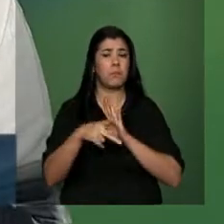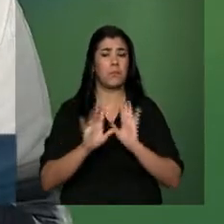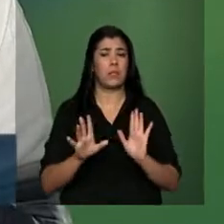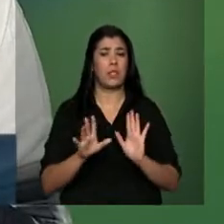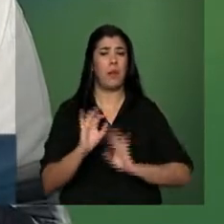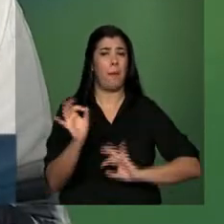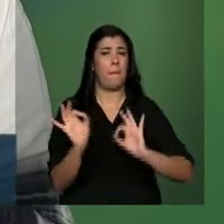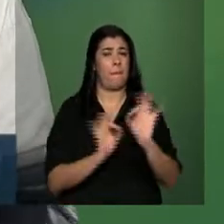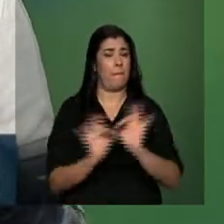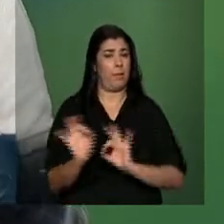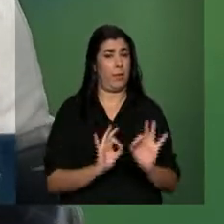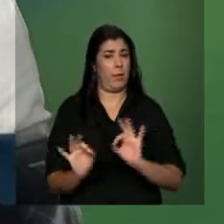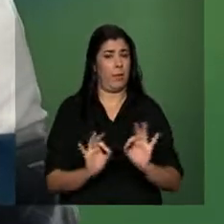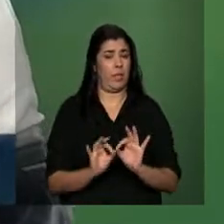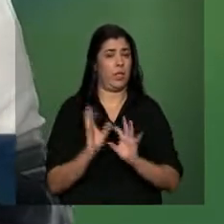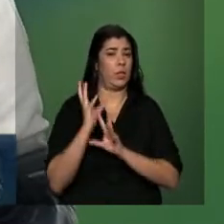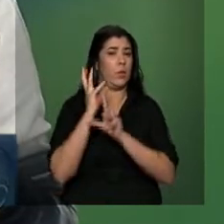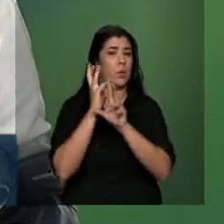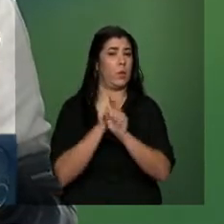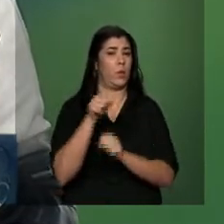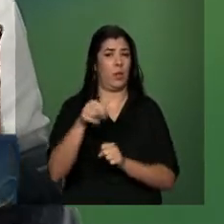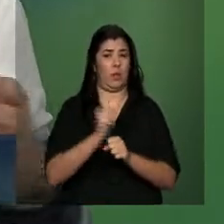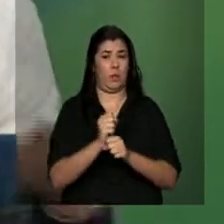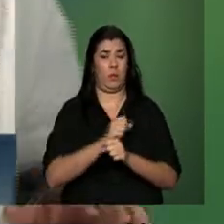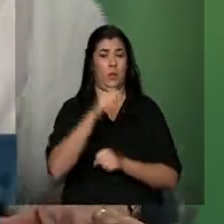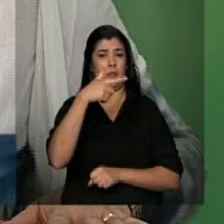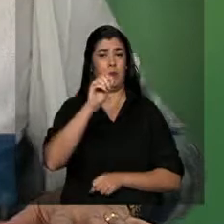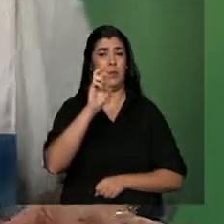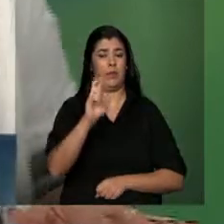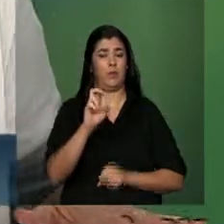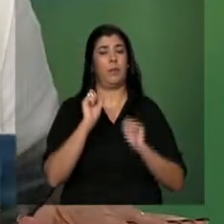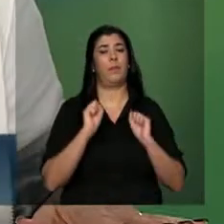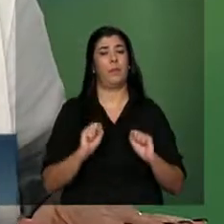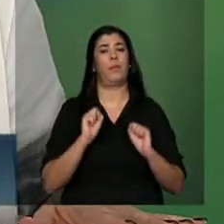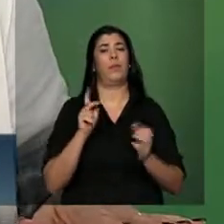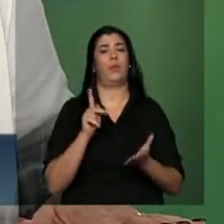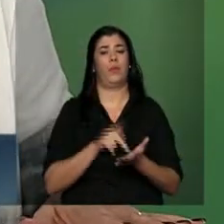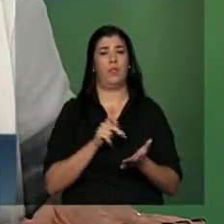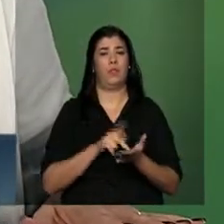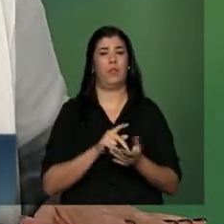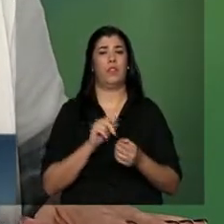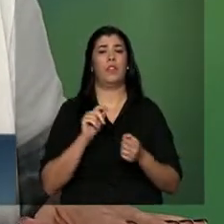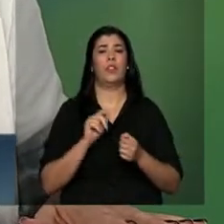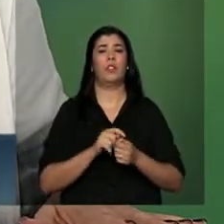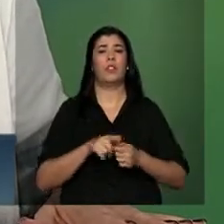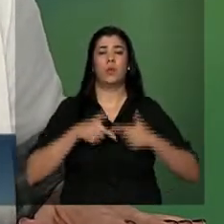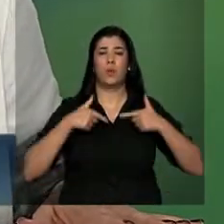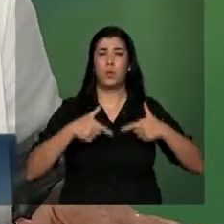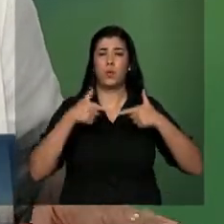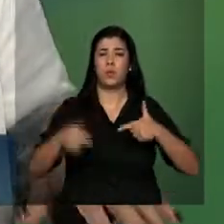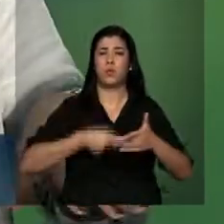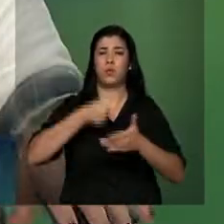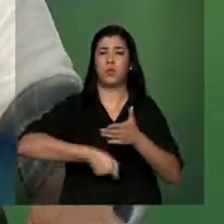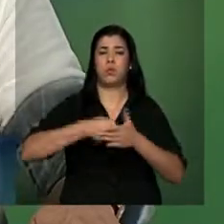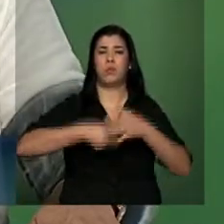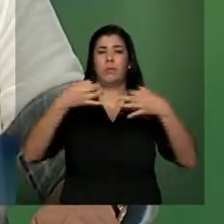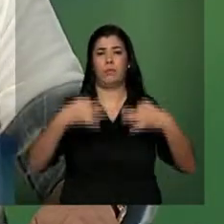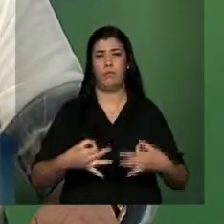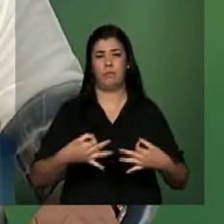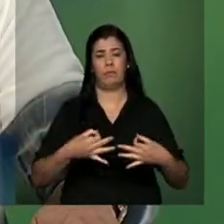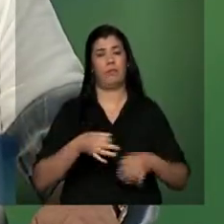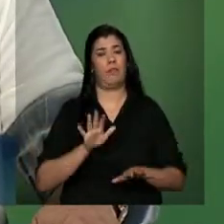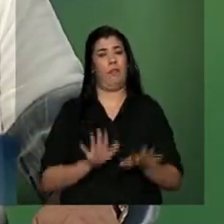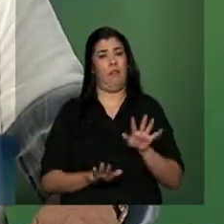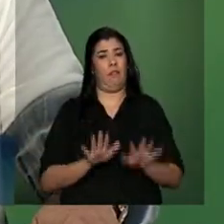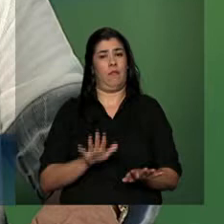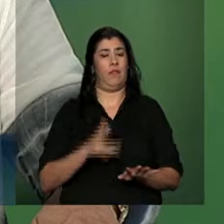organizar o nosso orçamento para que este ano de 2015 nós possamos fazer um combate mais incisivo. Às vezes,